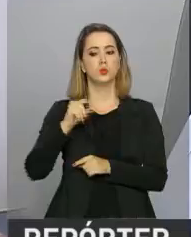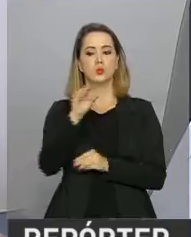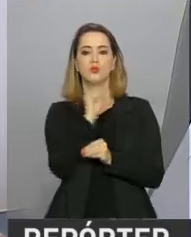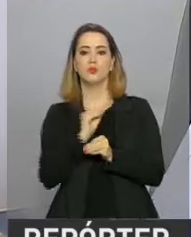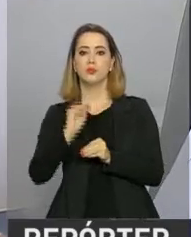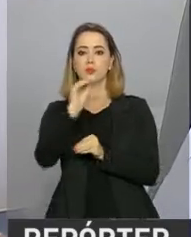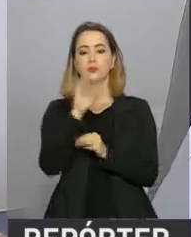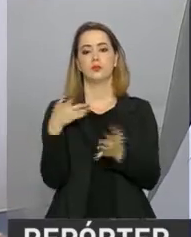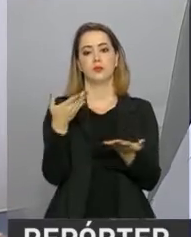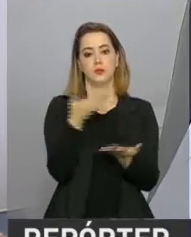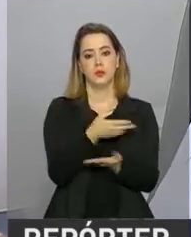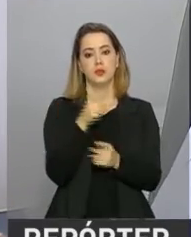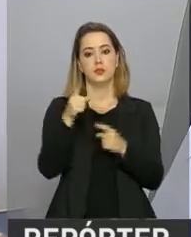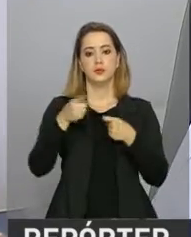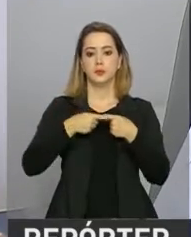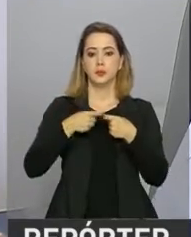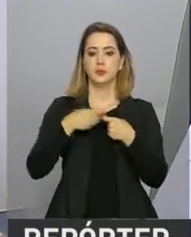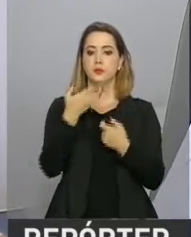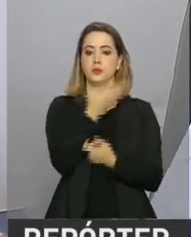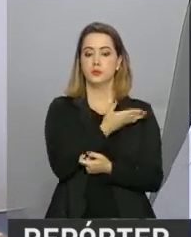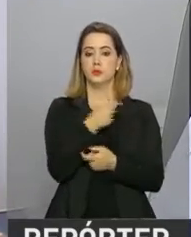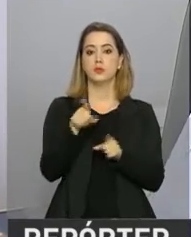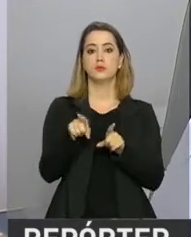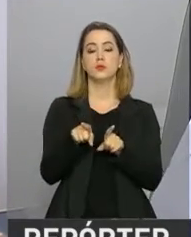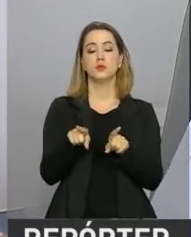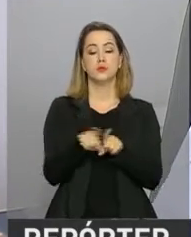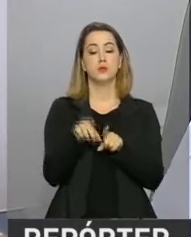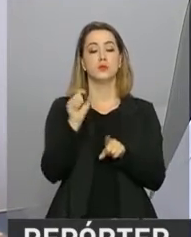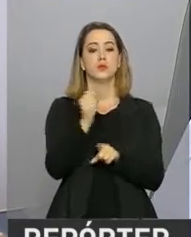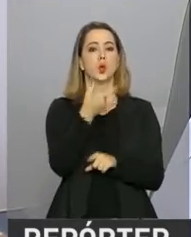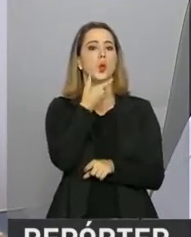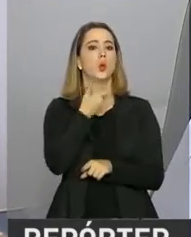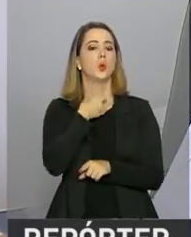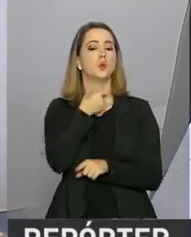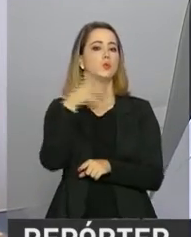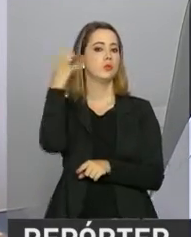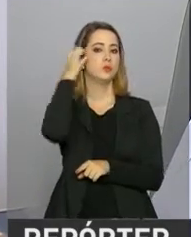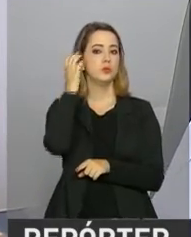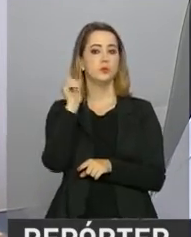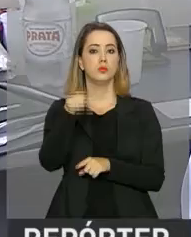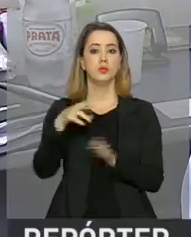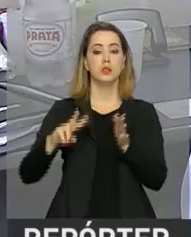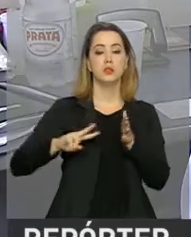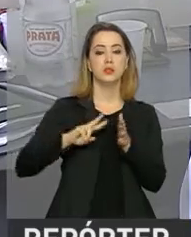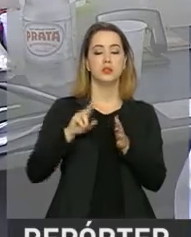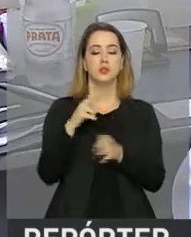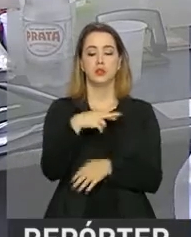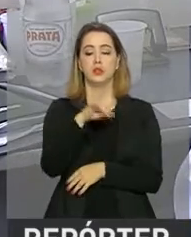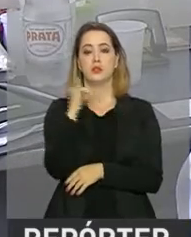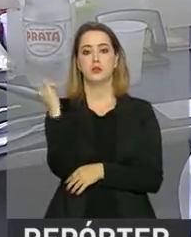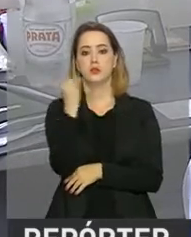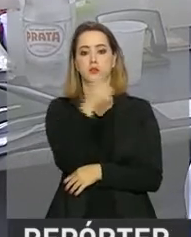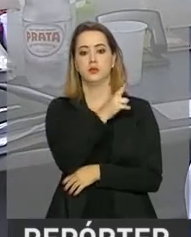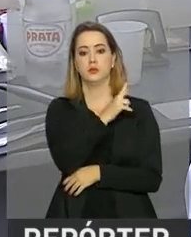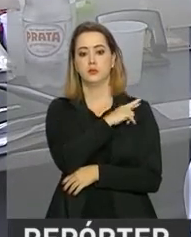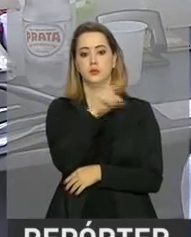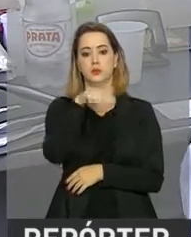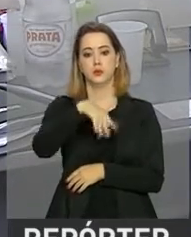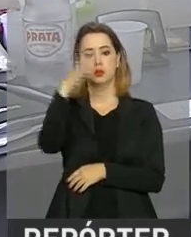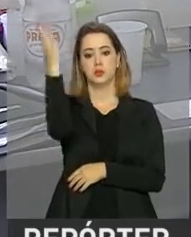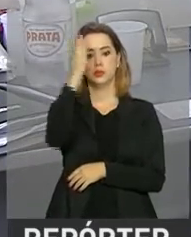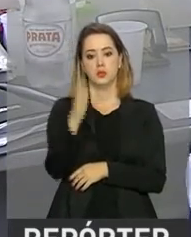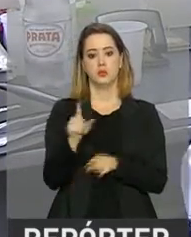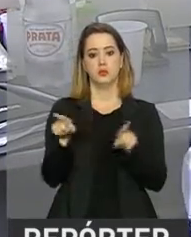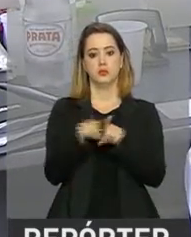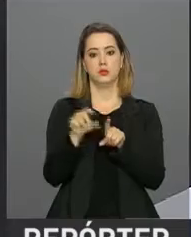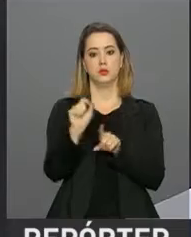tratamento. Segundo este médico otorrinolaringologista, referência nesse tipo de cirurgia no Brasil, os procedimentos totalmente pagos